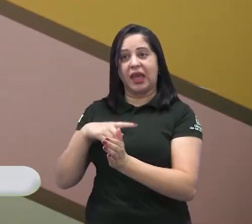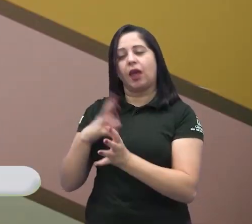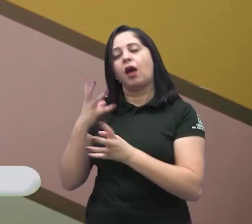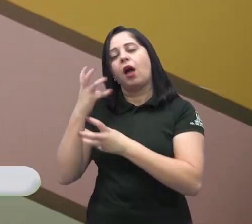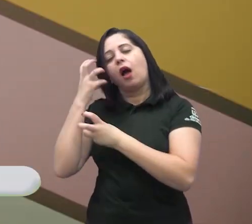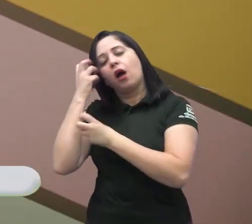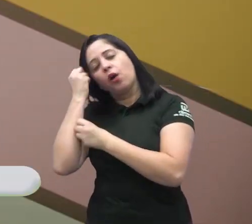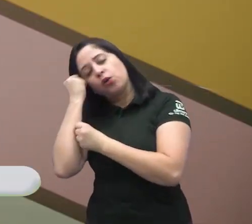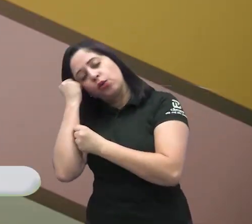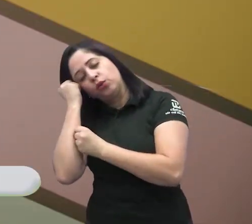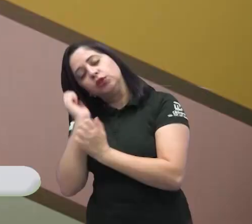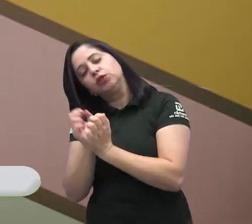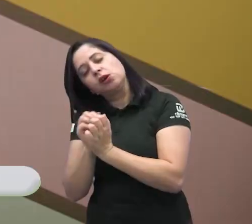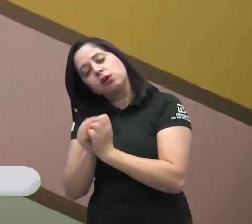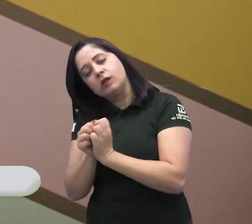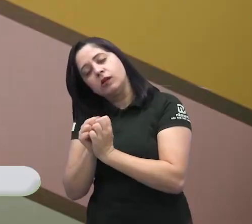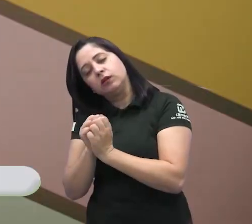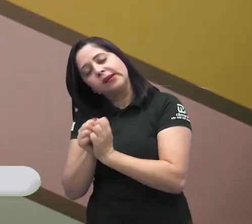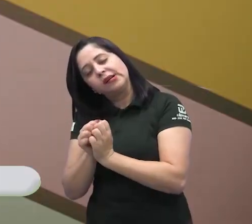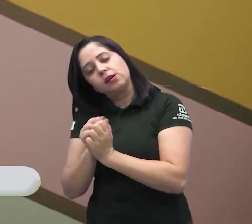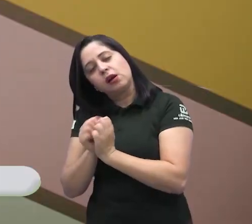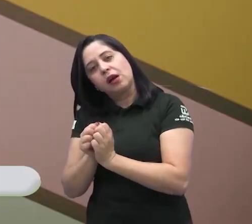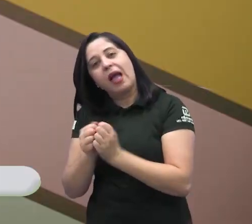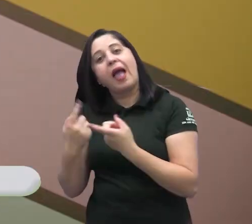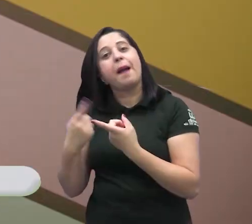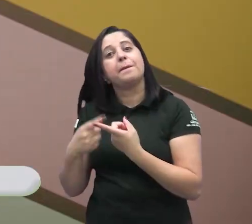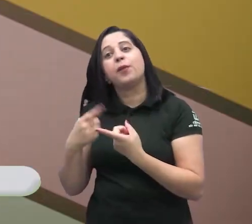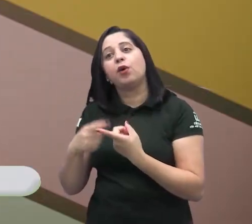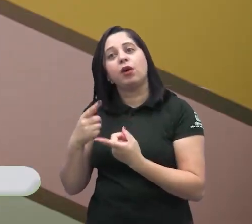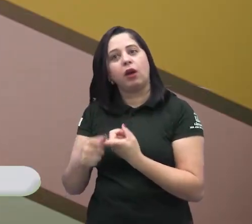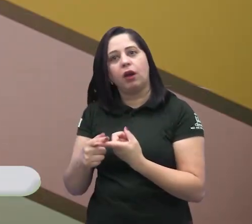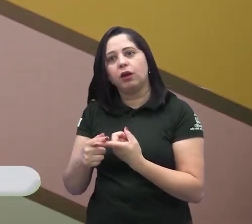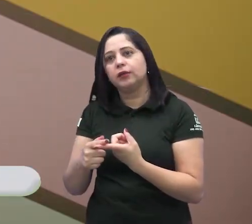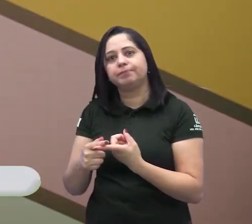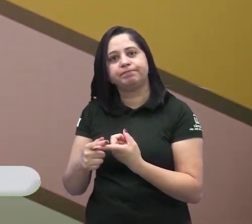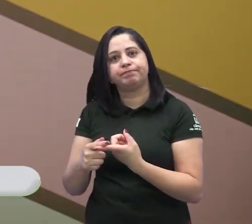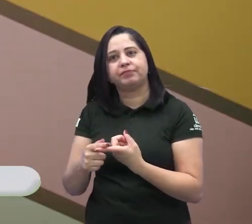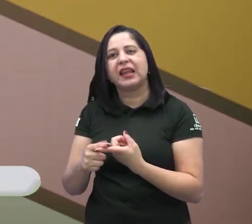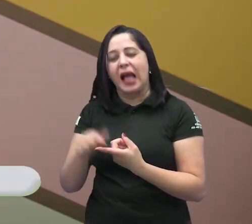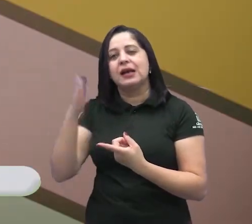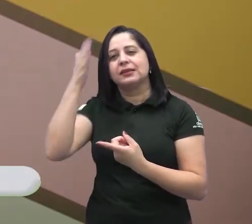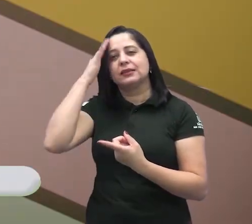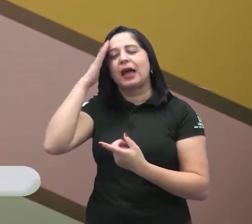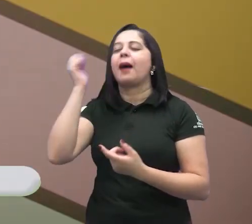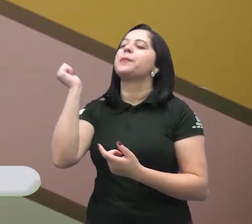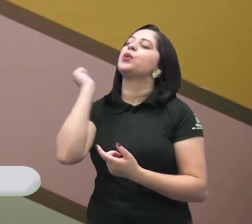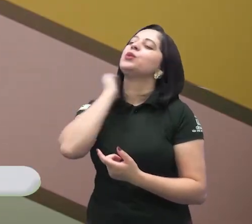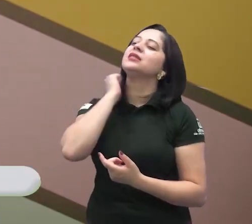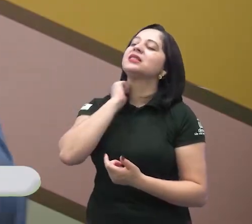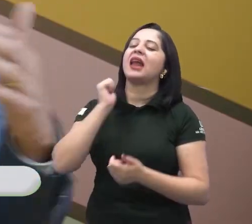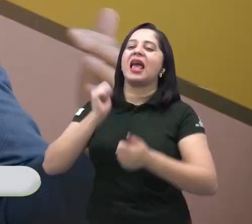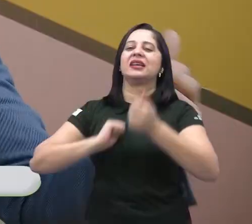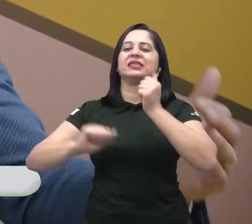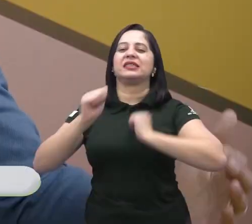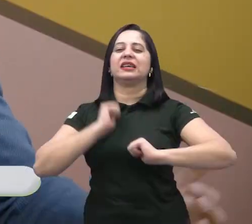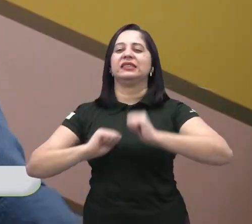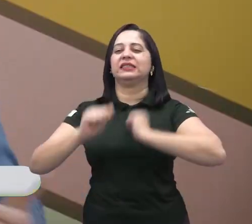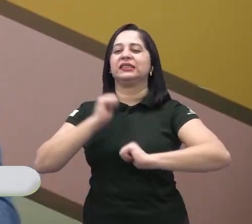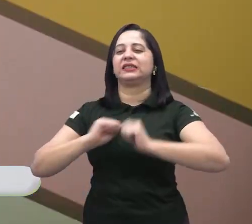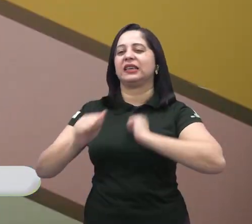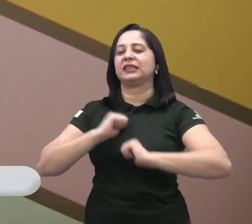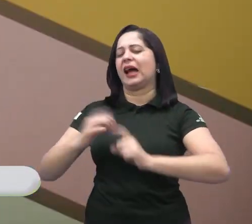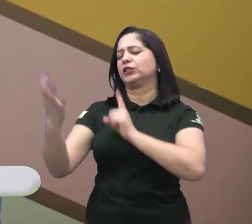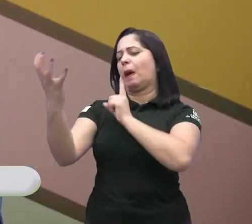o bruxismo que a pessoa desenvolve à noite, dormindo. Não é que ele desenvolve à noite, é onde ele mais desconta todo aquele estresse